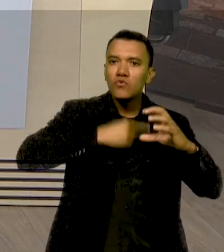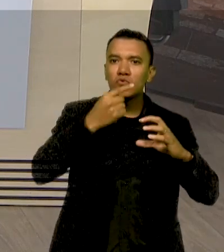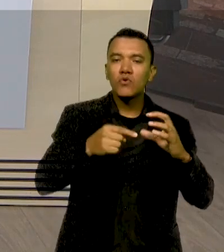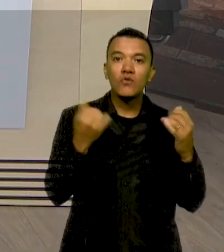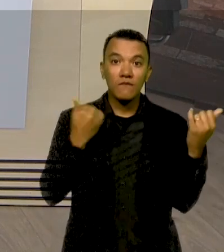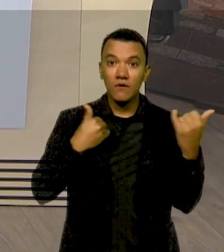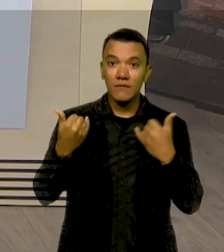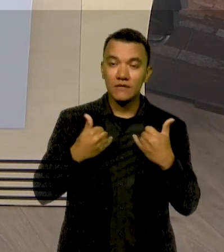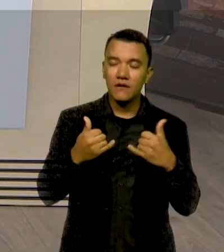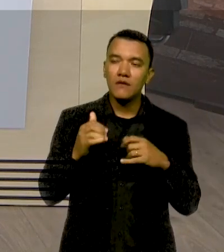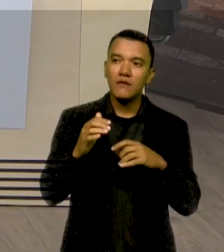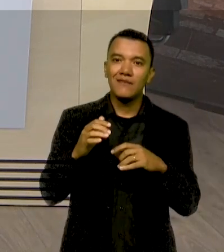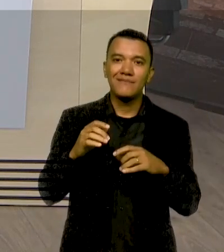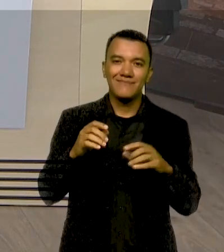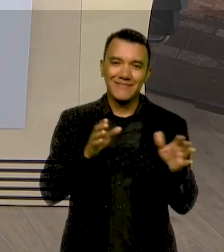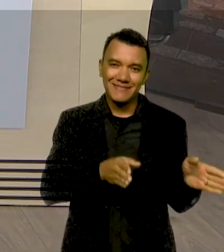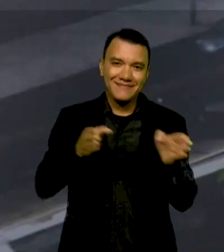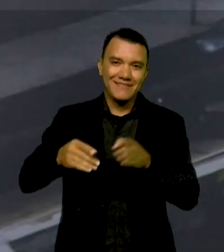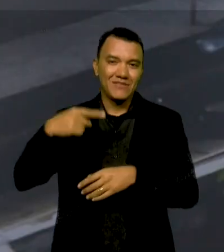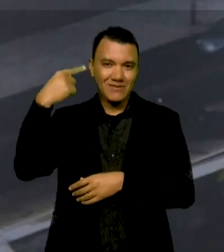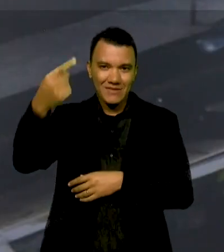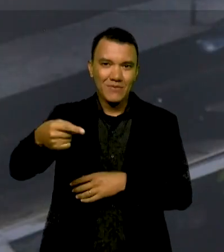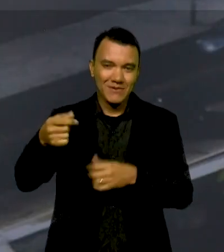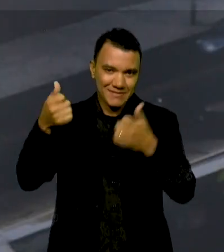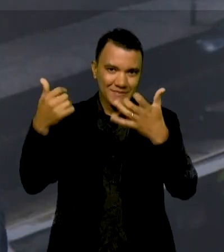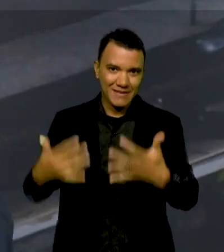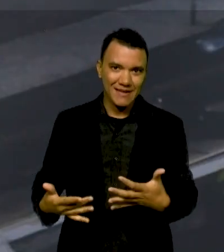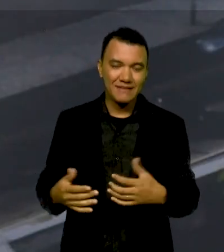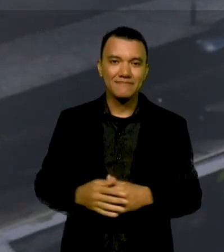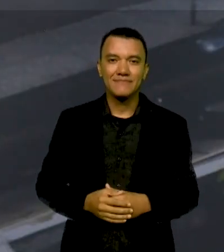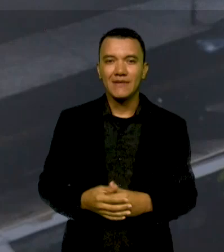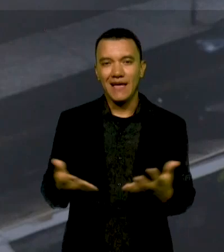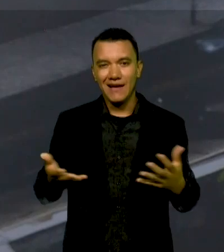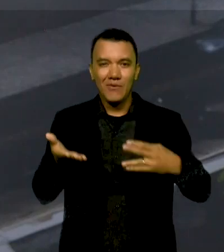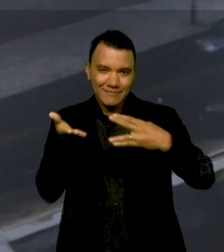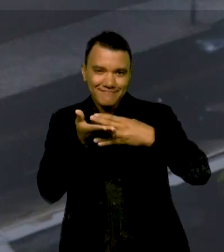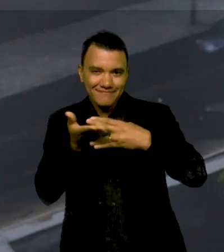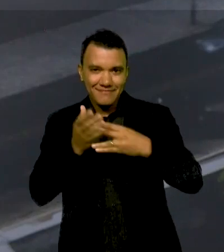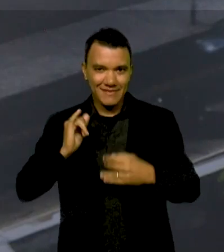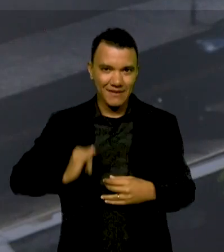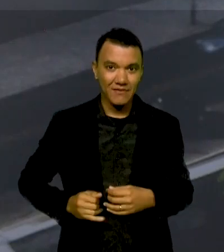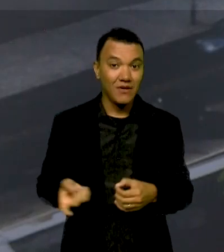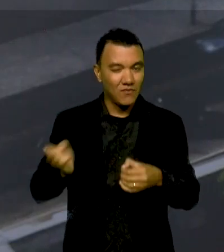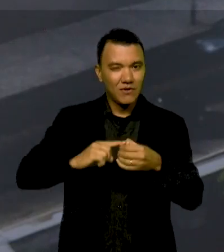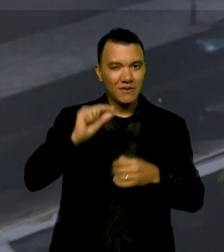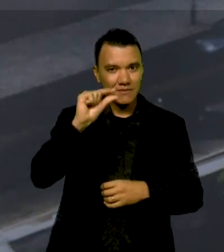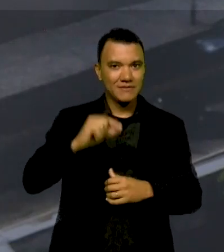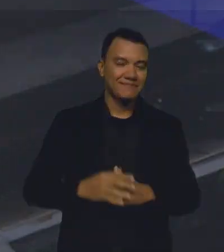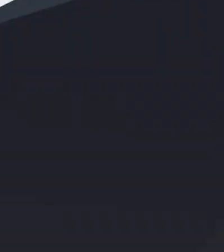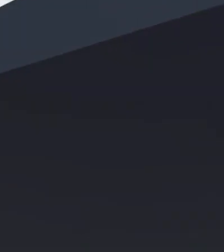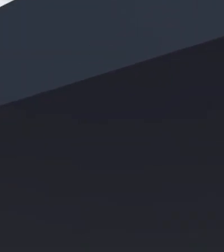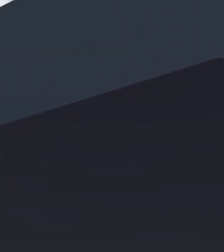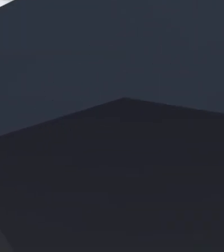me responder a pergunta no próximo bloco. Momento da nossa primeira parada no Contraplano de hoje. Já voltamos com a nossa conversa.